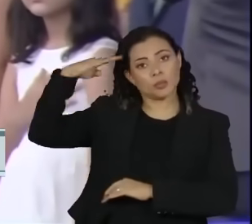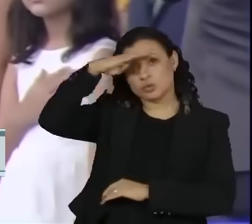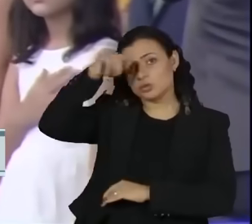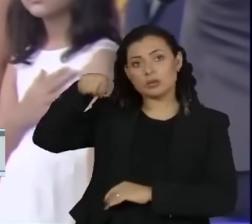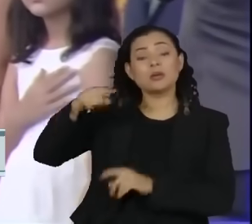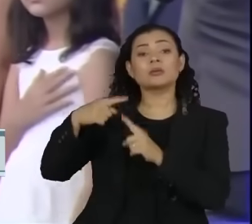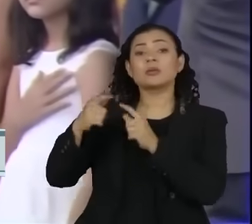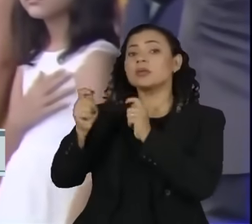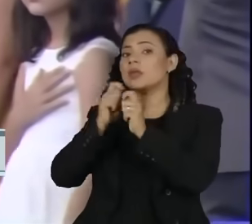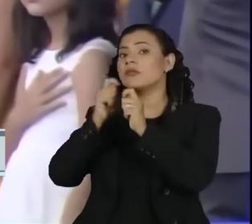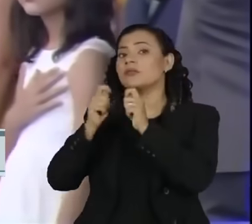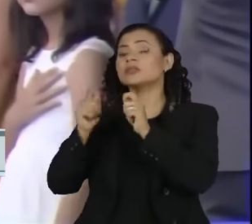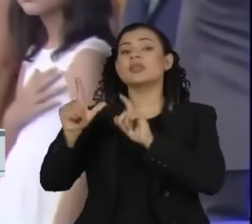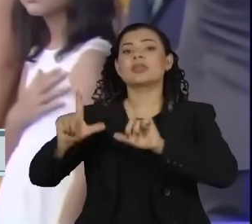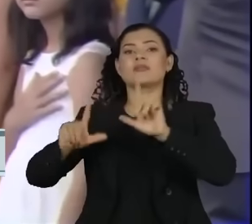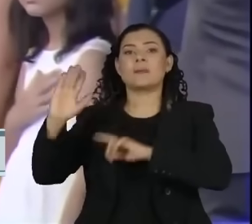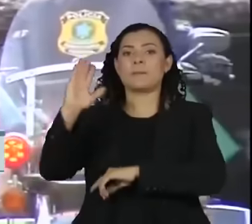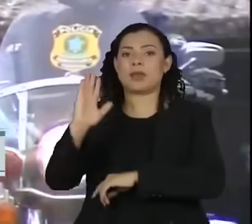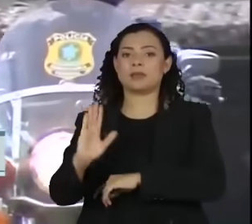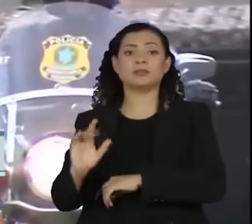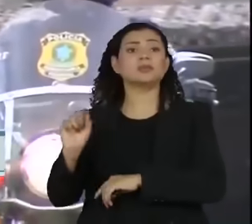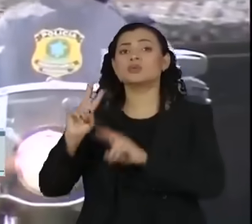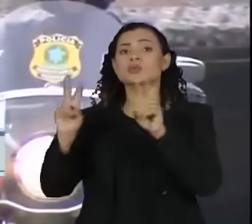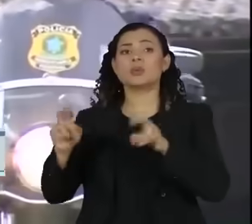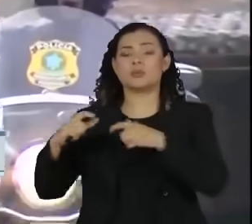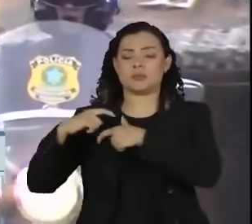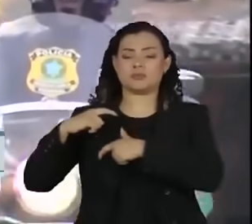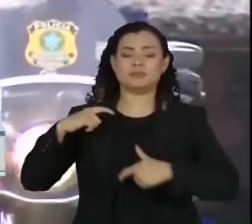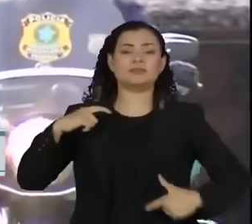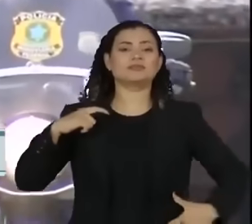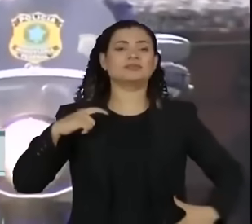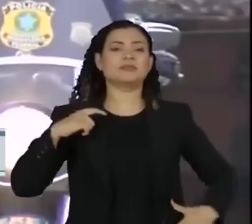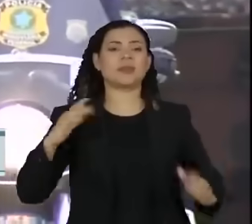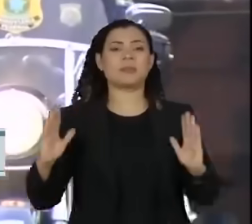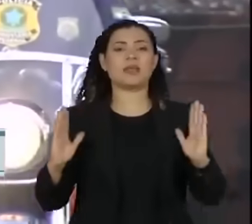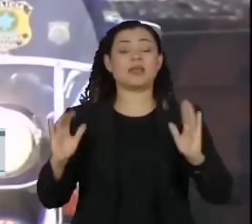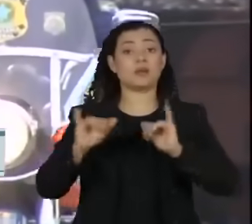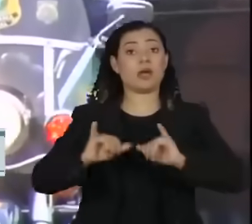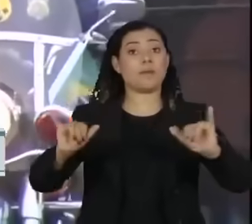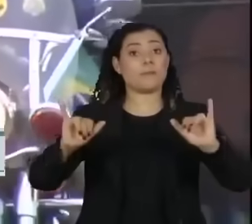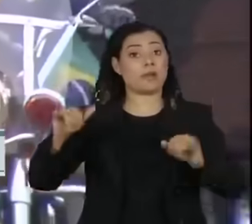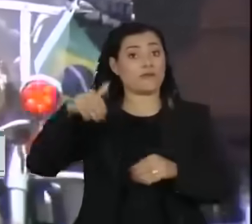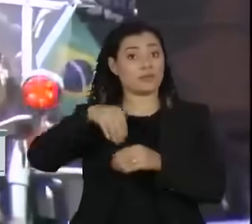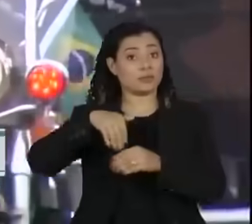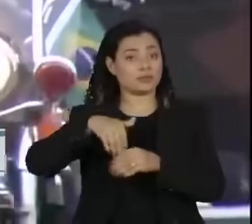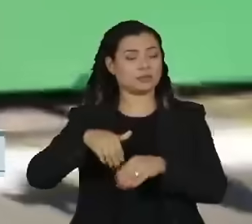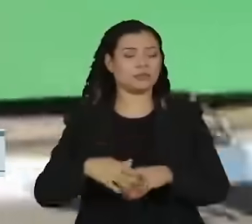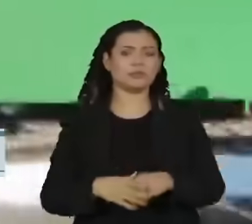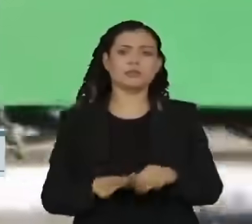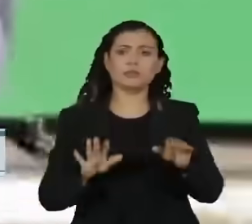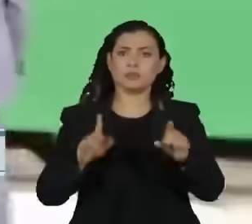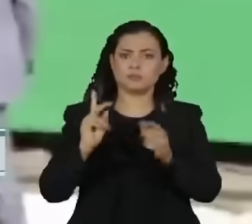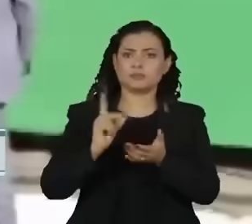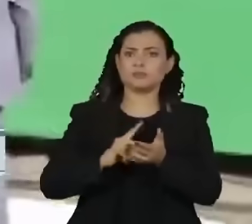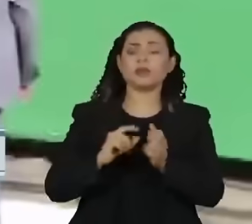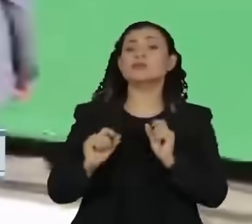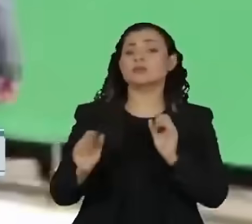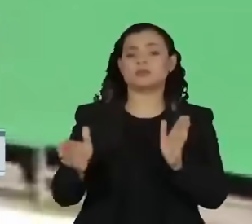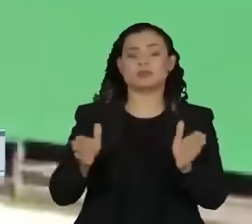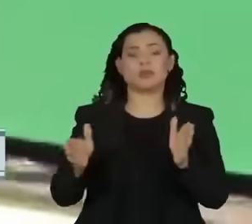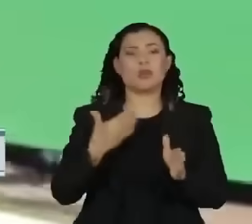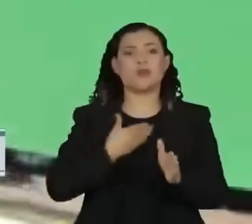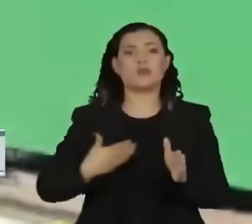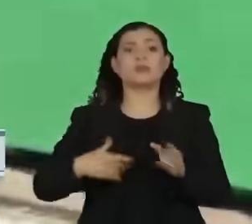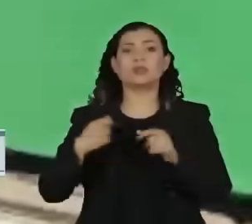entrevista concedida à TV Brasil utilizando a faixa presidencial durante o período de campanha eleitoral. A autorização do governo para que tratores